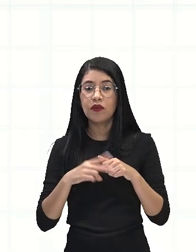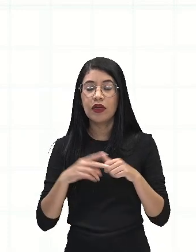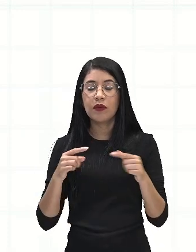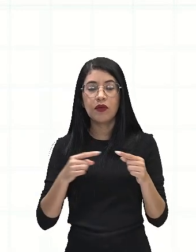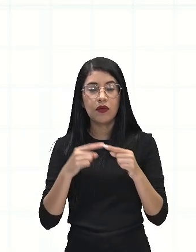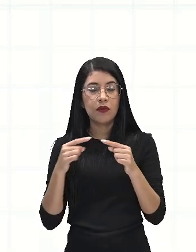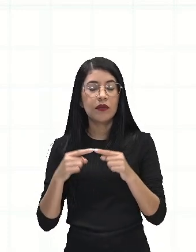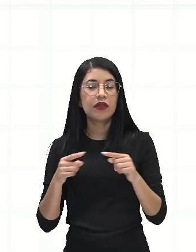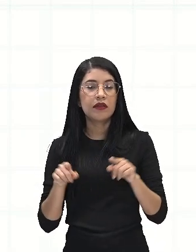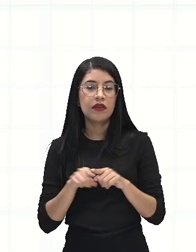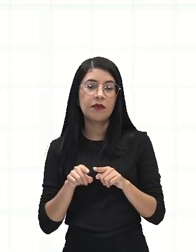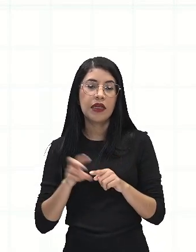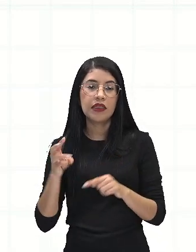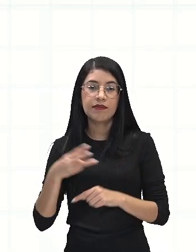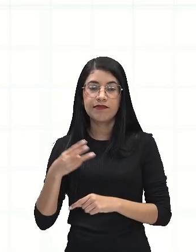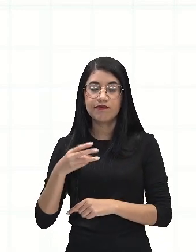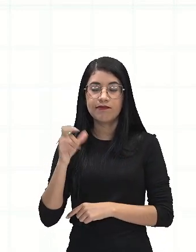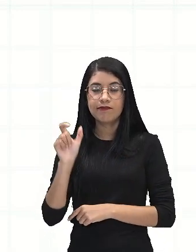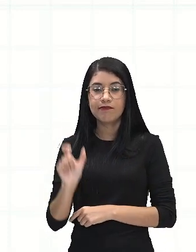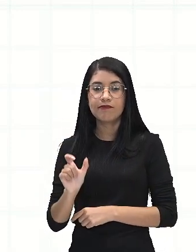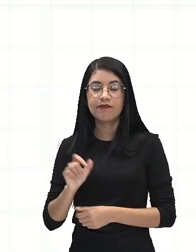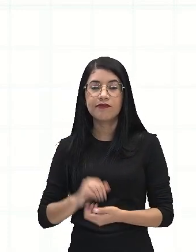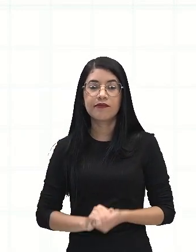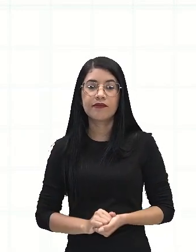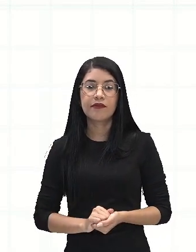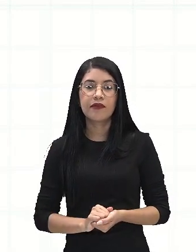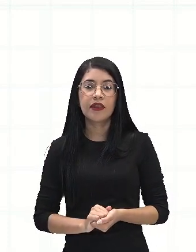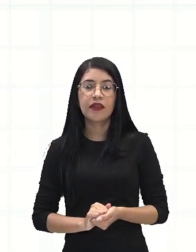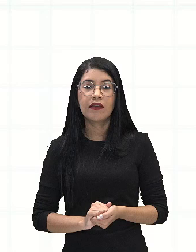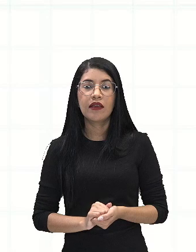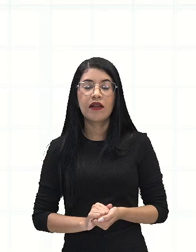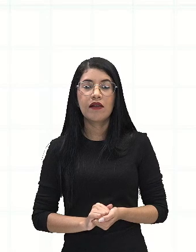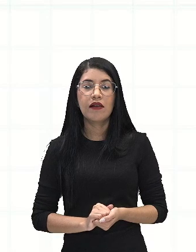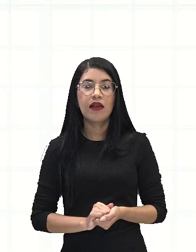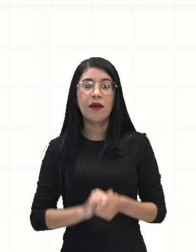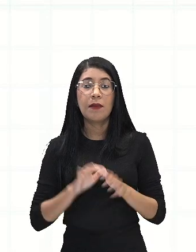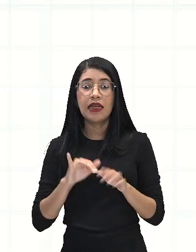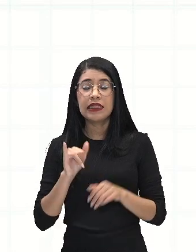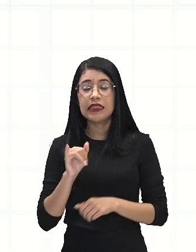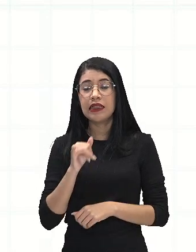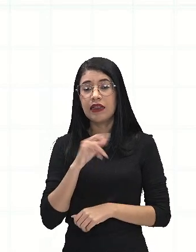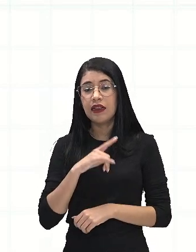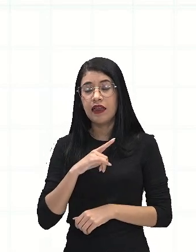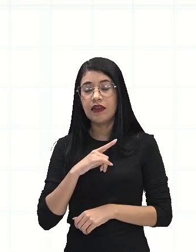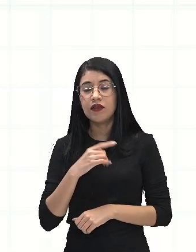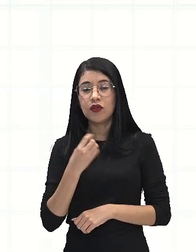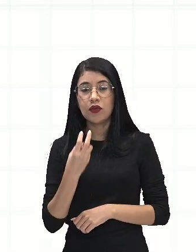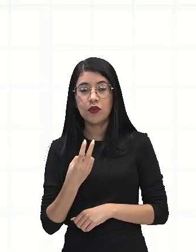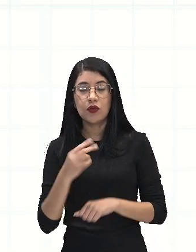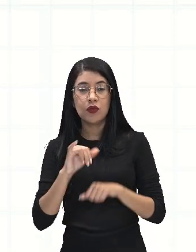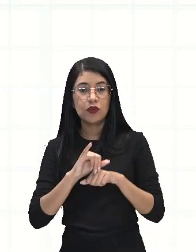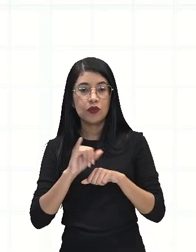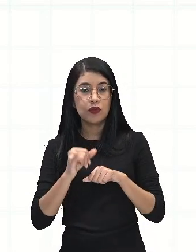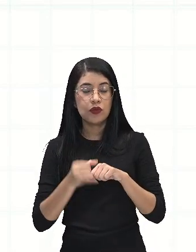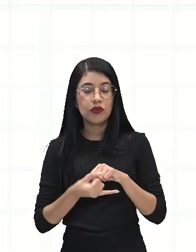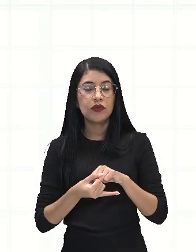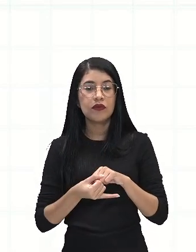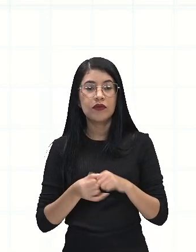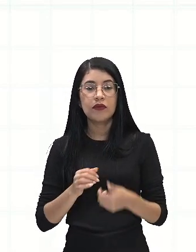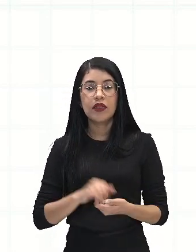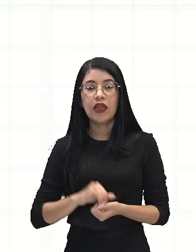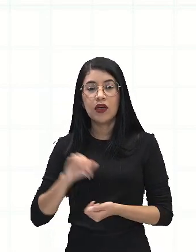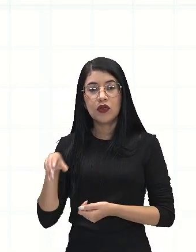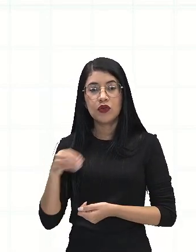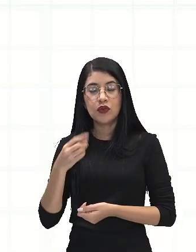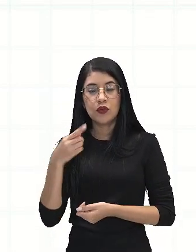na terceira pessoa do singular. Agora, quando eu tenho o sujeito composto, como João e Maria viajaram, perceba que